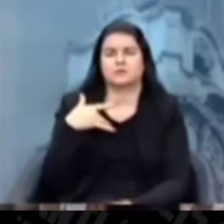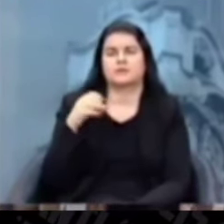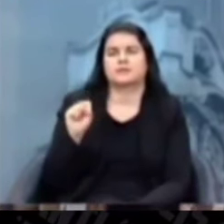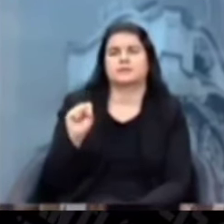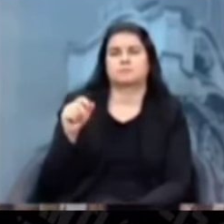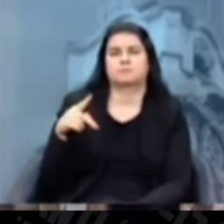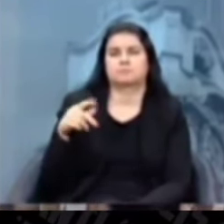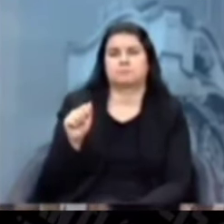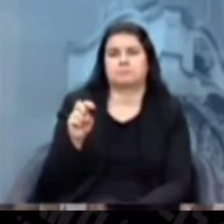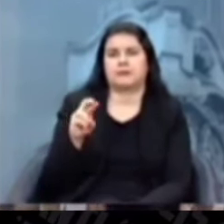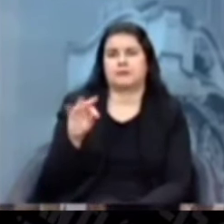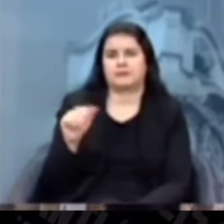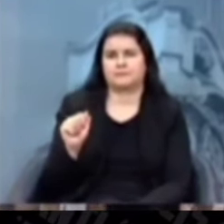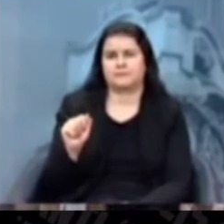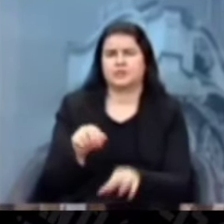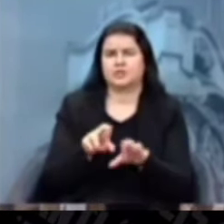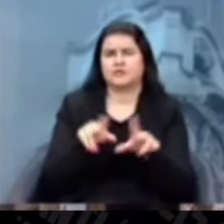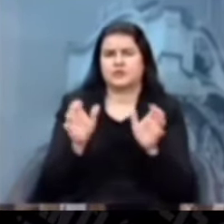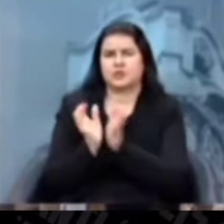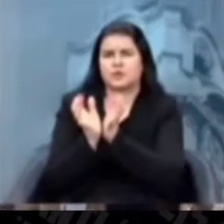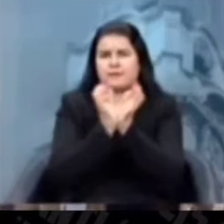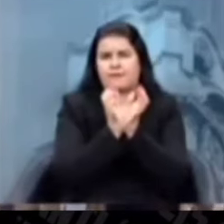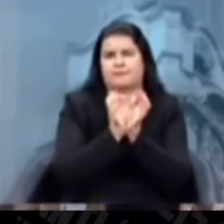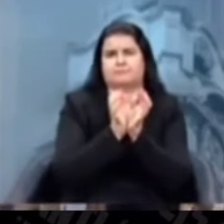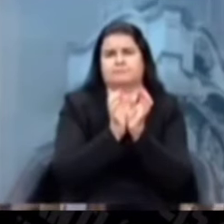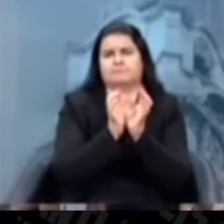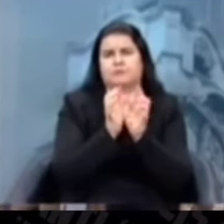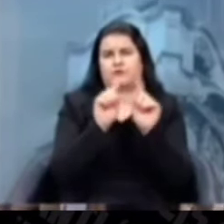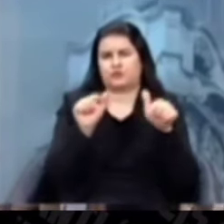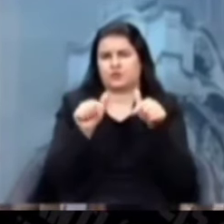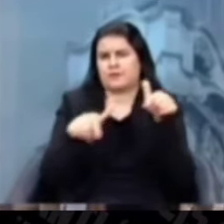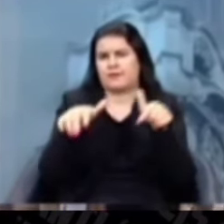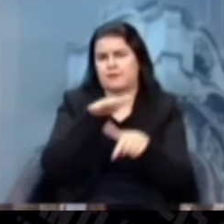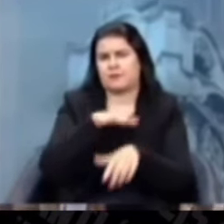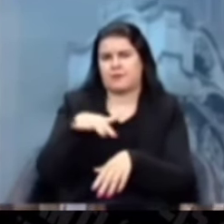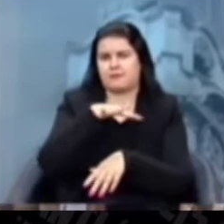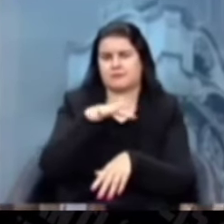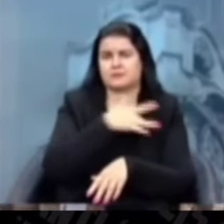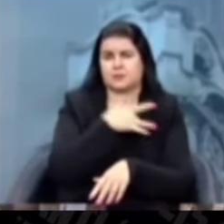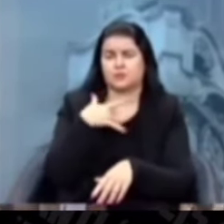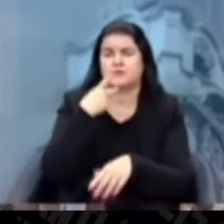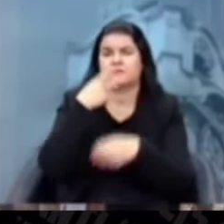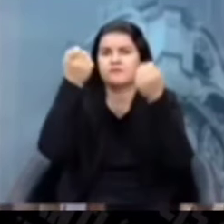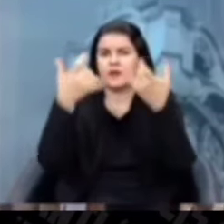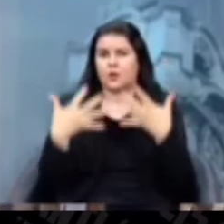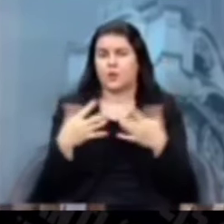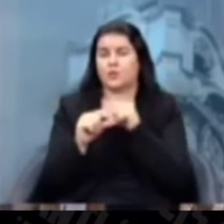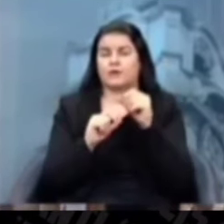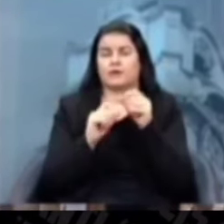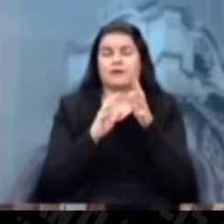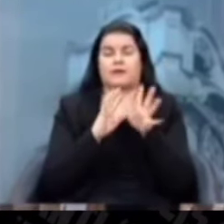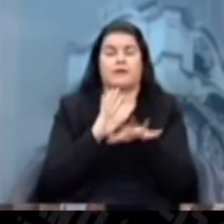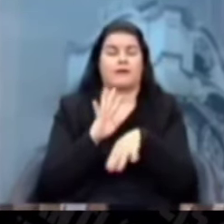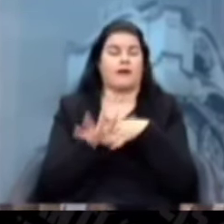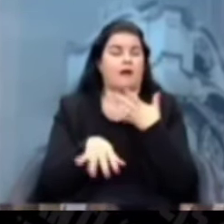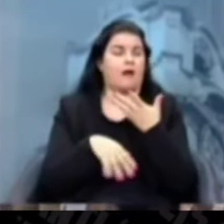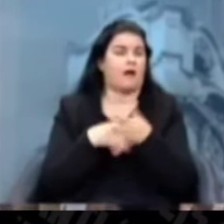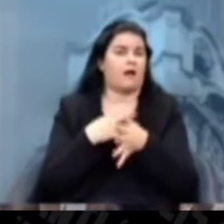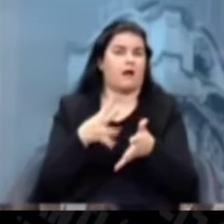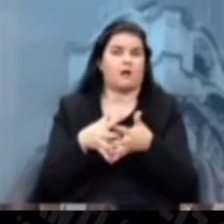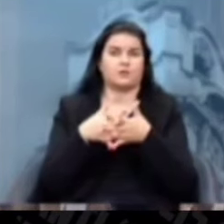diversos companheiros, trabalhadores da saúde relataram o caos do Pax